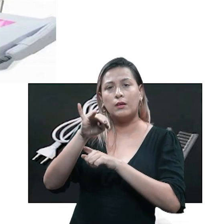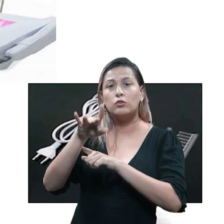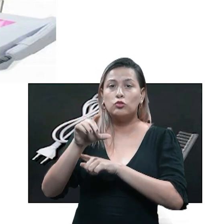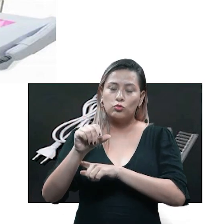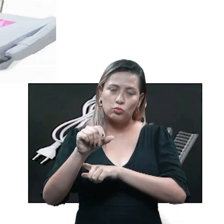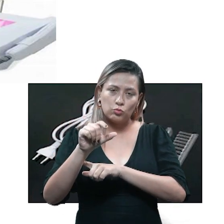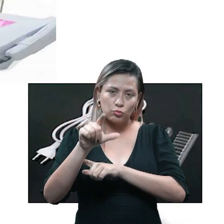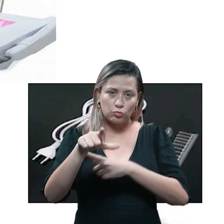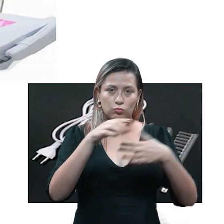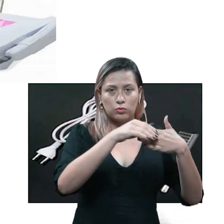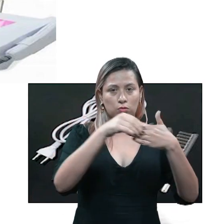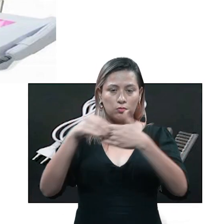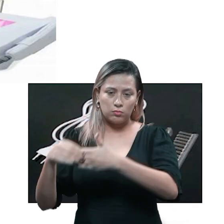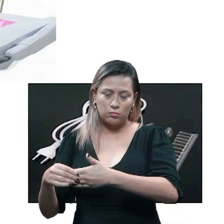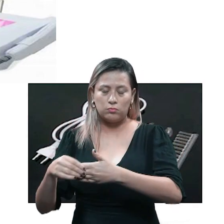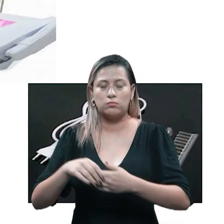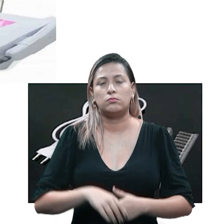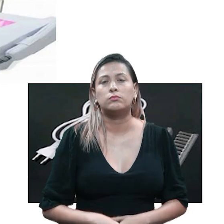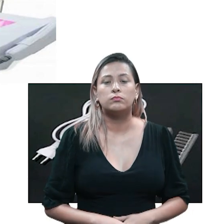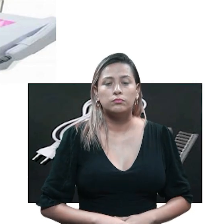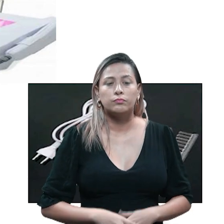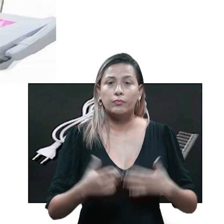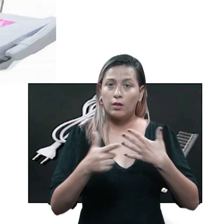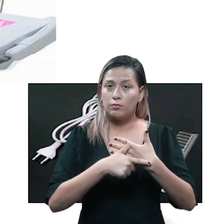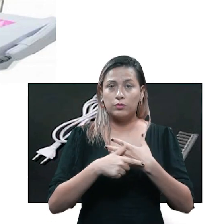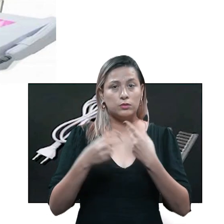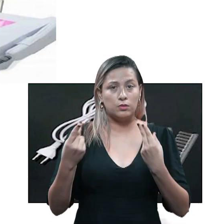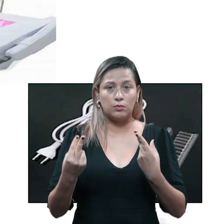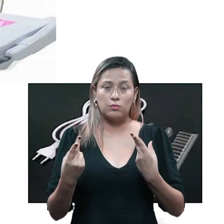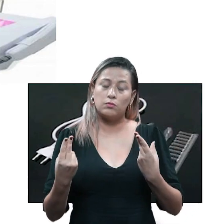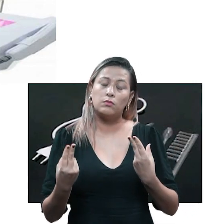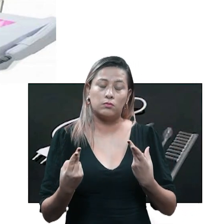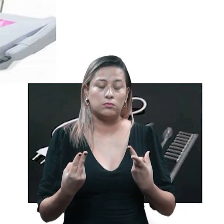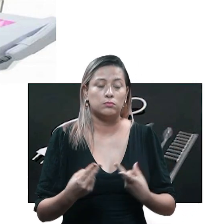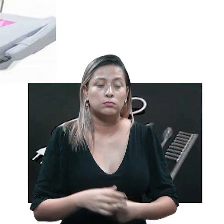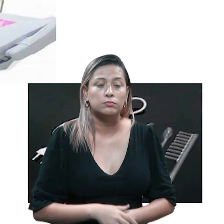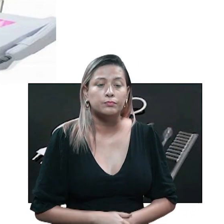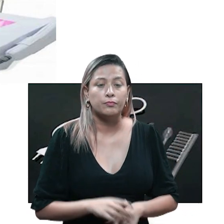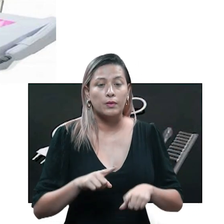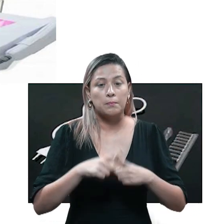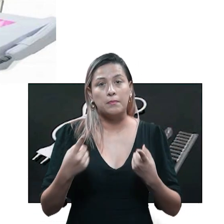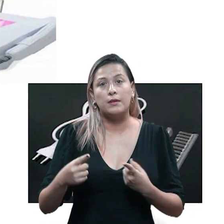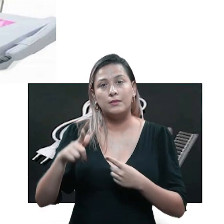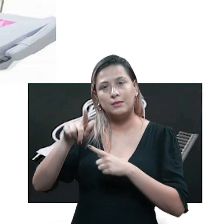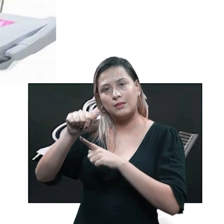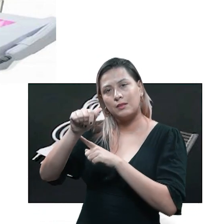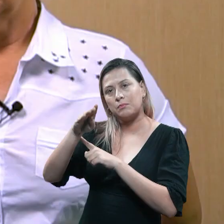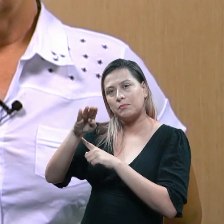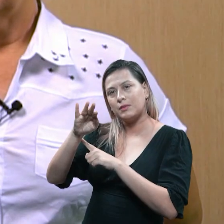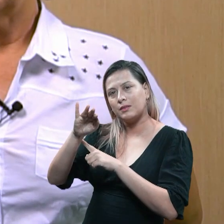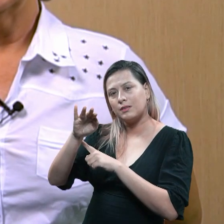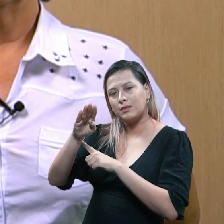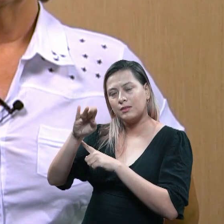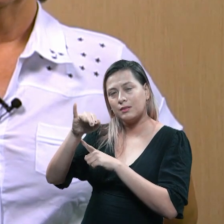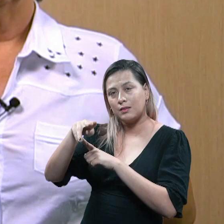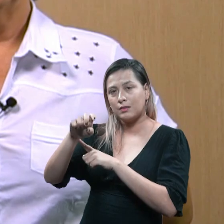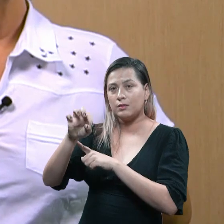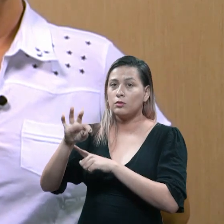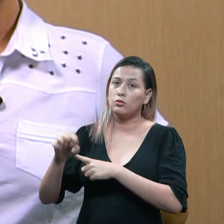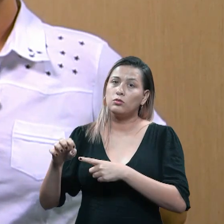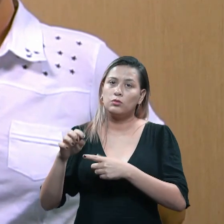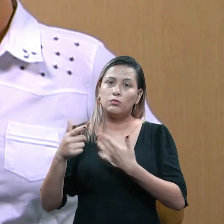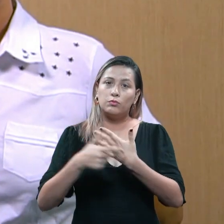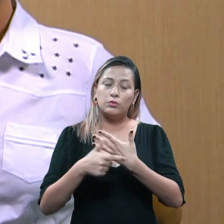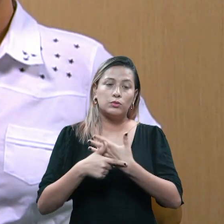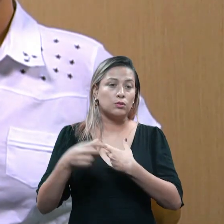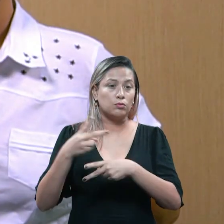o mesmo efeito. Sendo que o gabinete você vai ter outras funções além da alta frequência, certo? Quais são